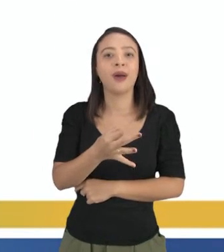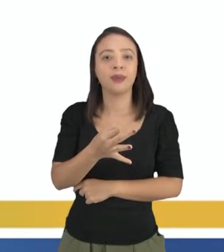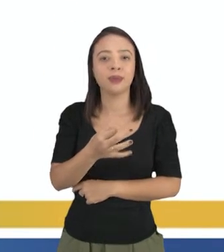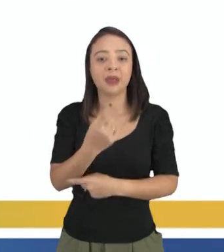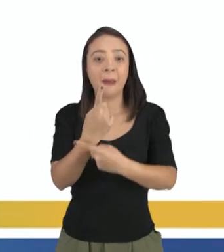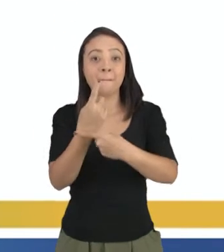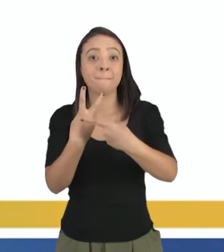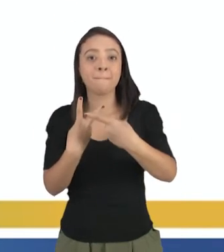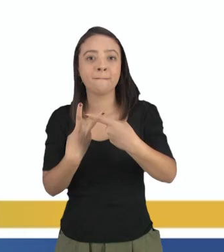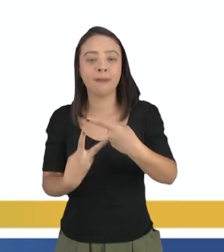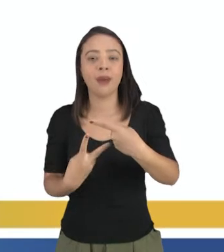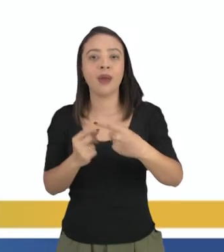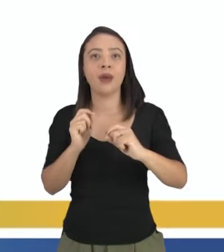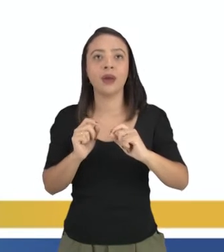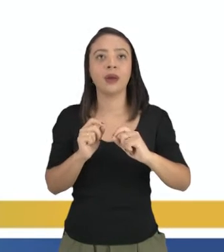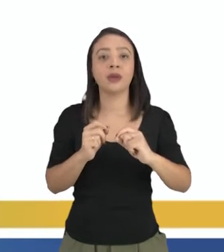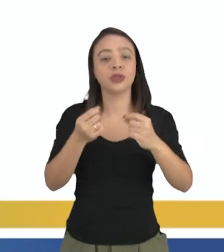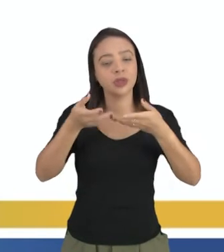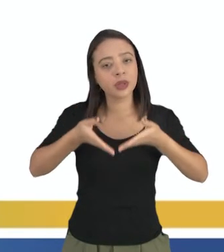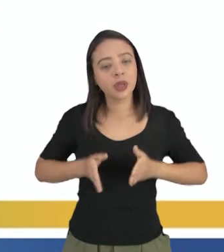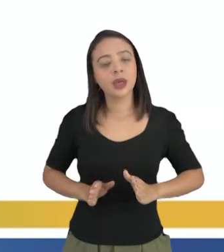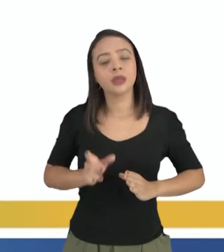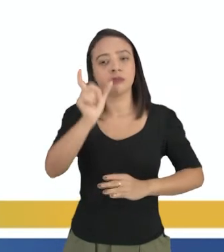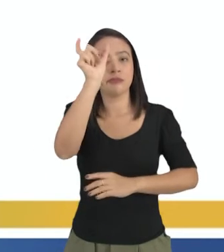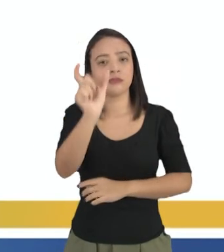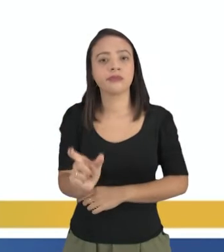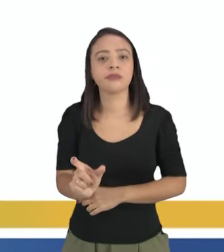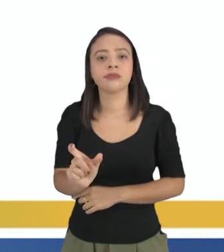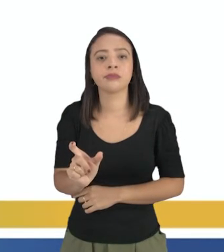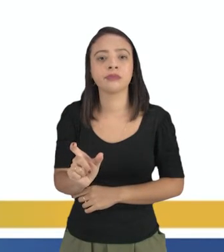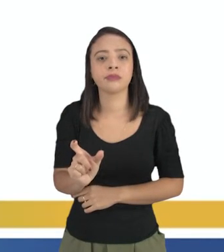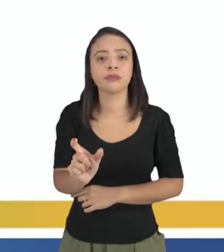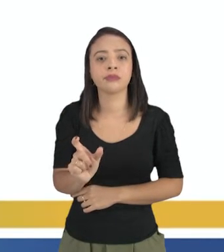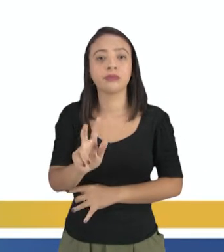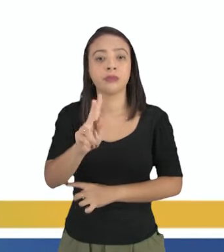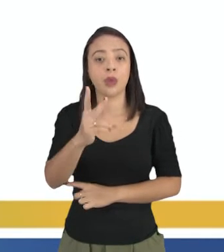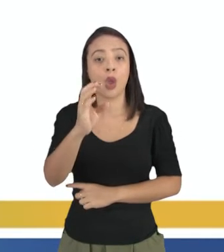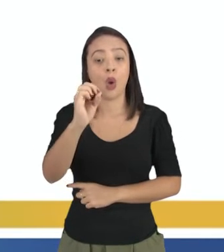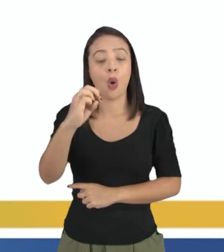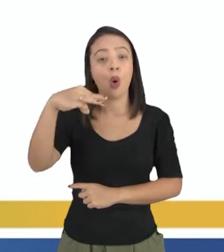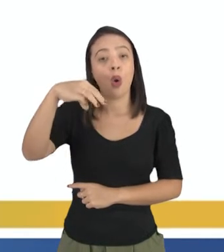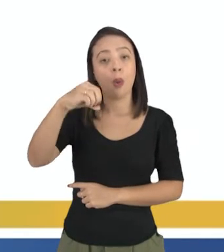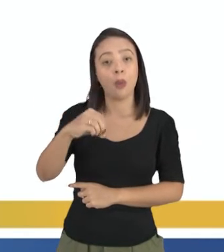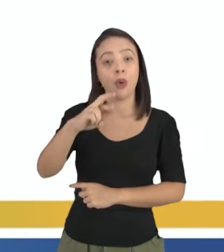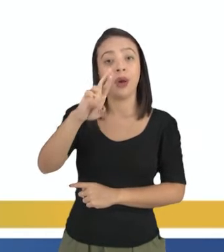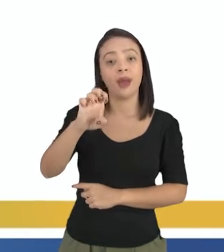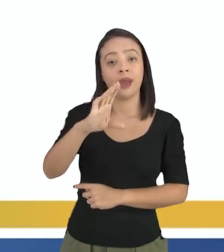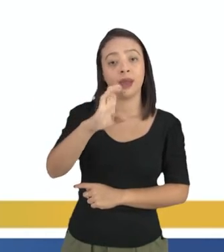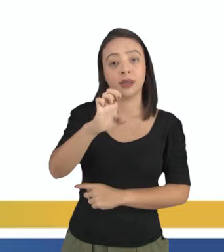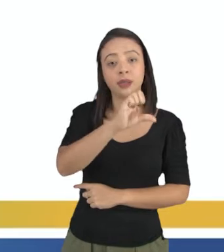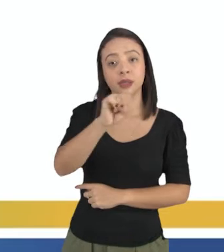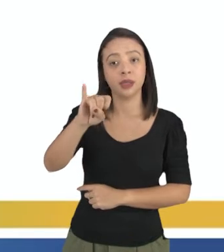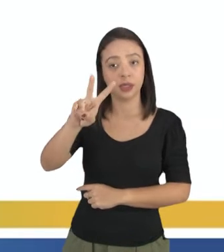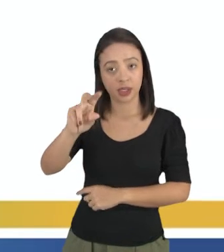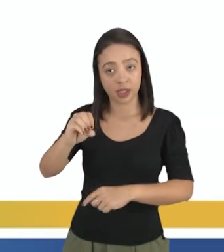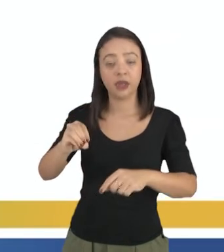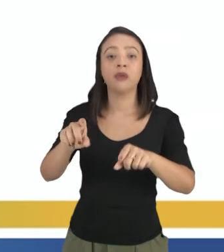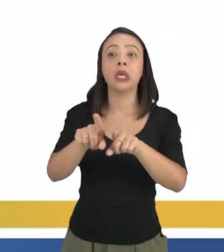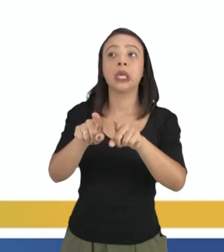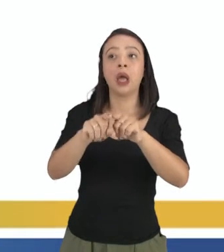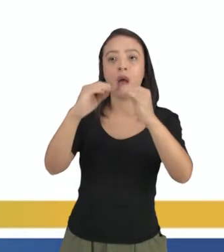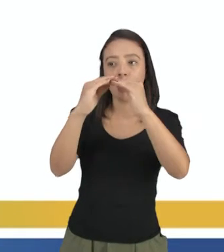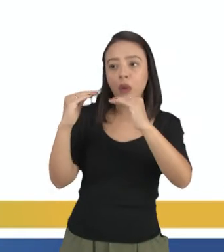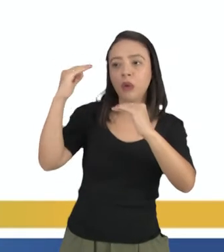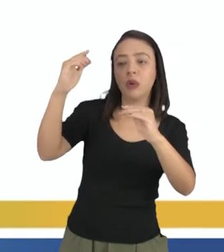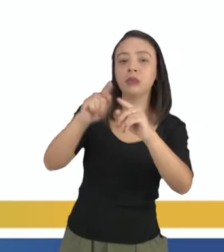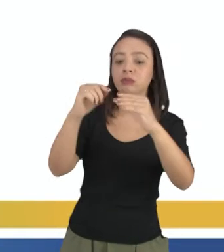a probabilidade de 50% de nascerem indivíduos homozigotos recessivos e dominantes,